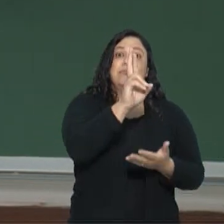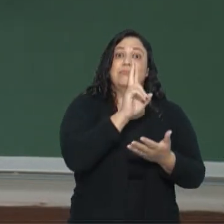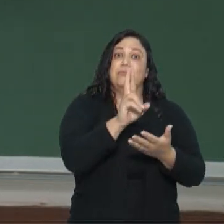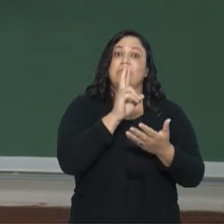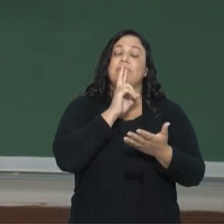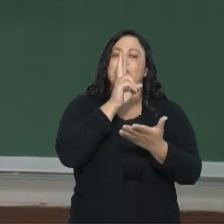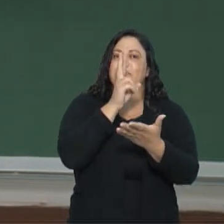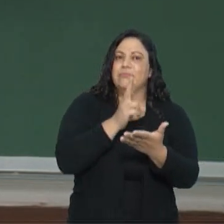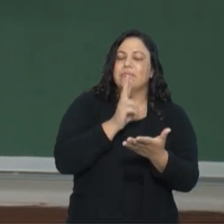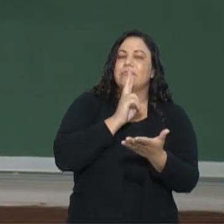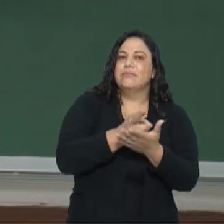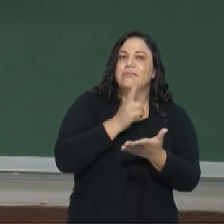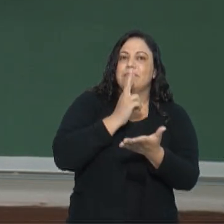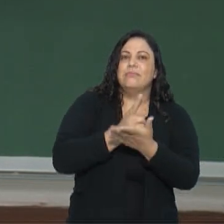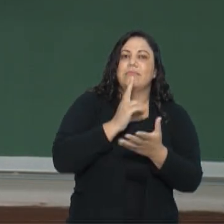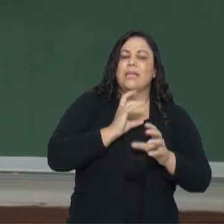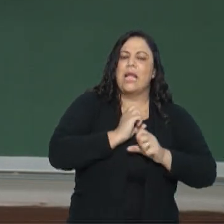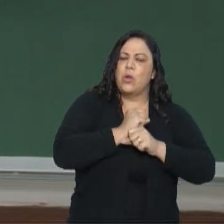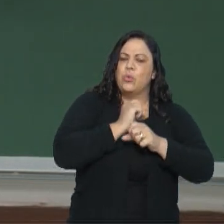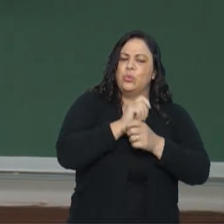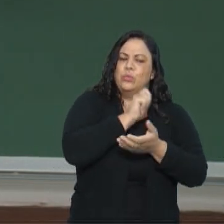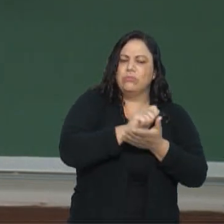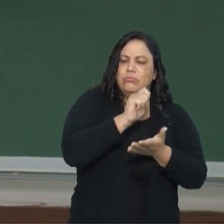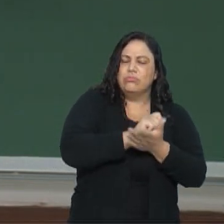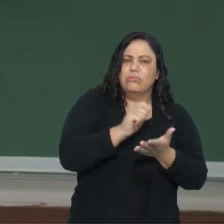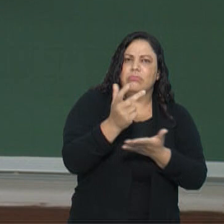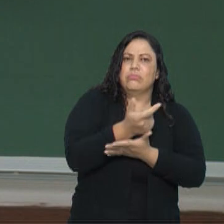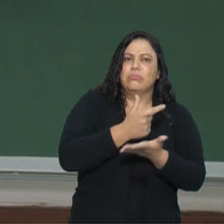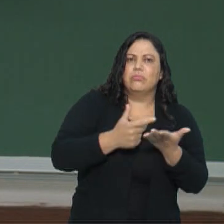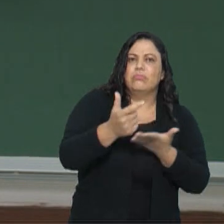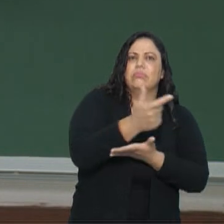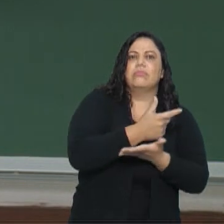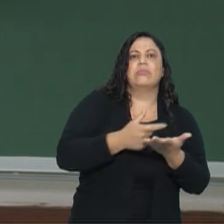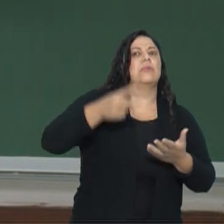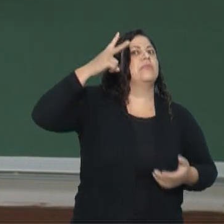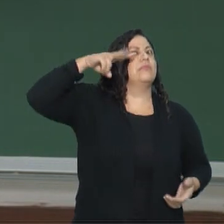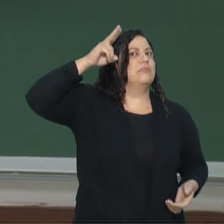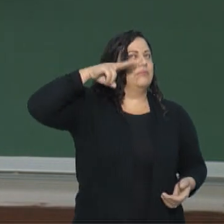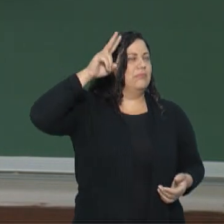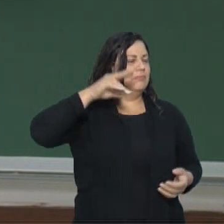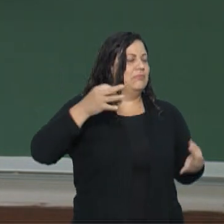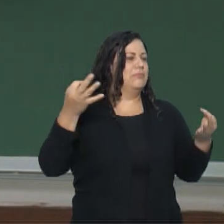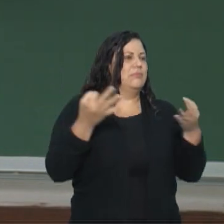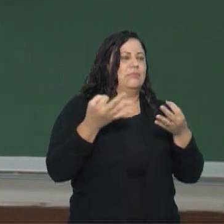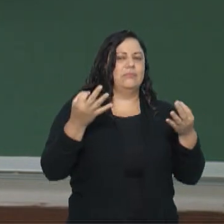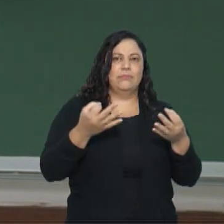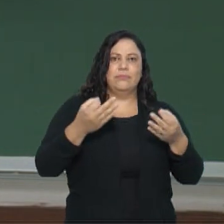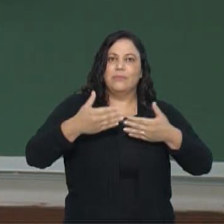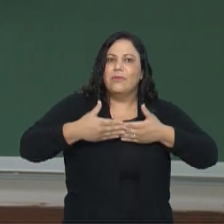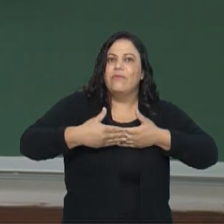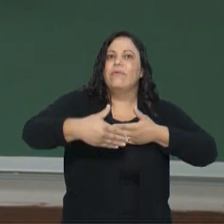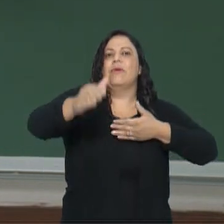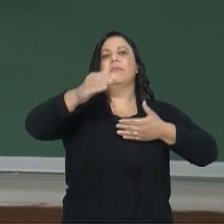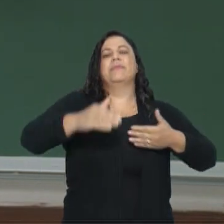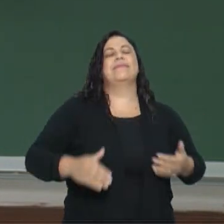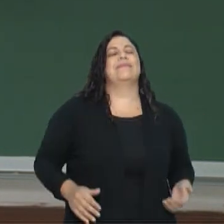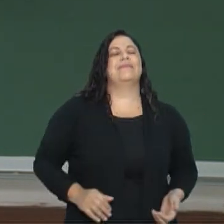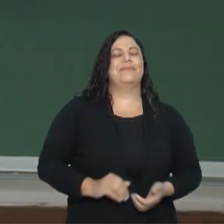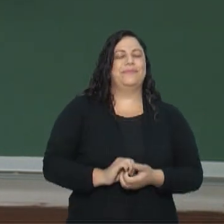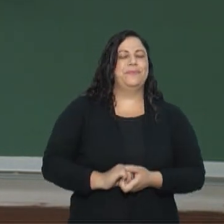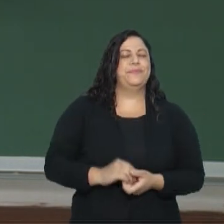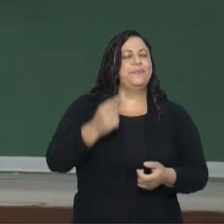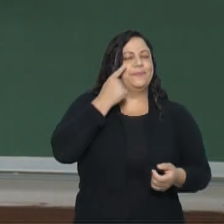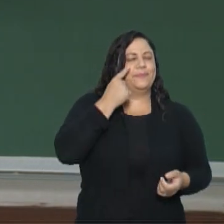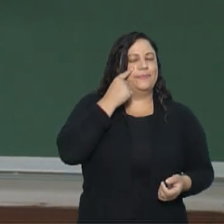exercícios, anotaram, fizeram desenhos e estão relembrando essa aula perfeitamente. Vamos adiante? Vamos ver mais um pouquinho? Quero